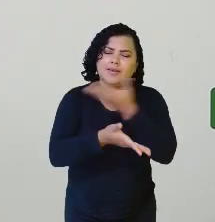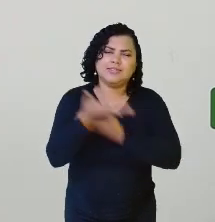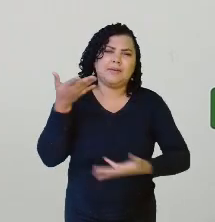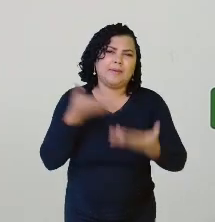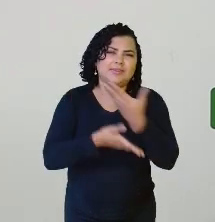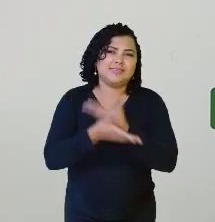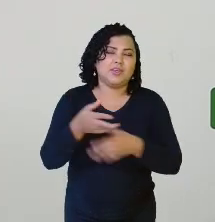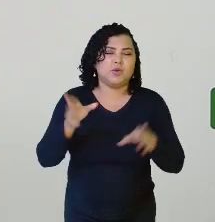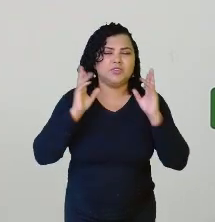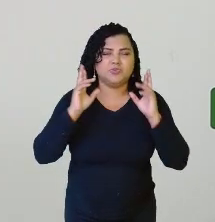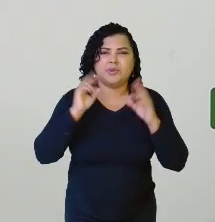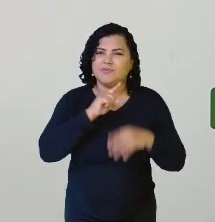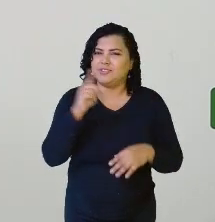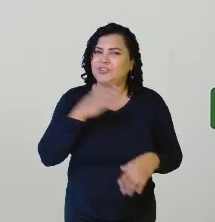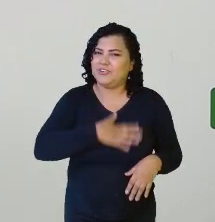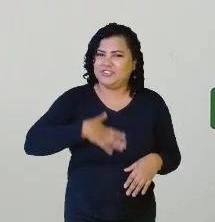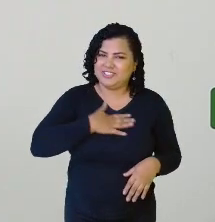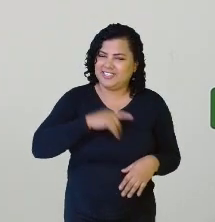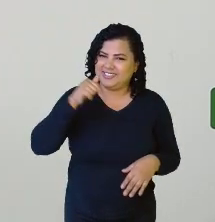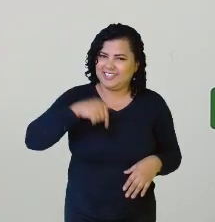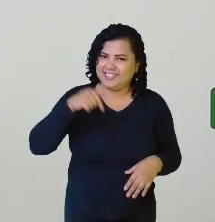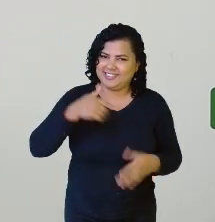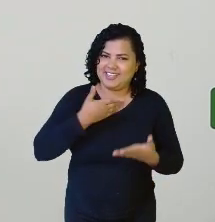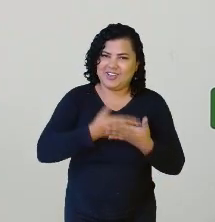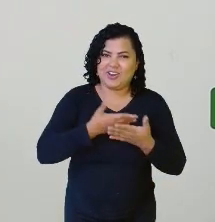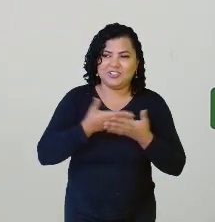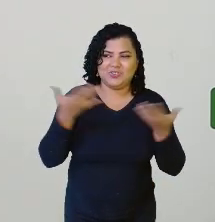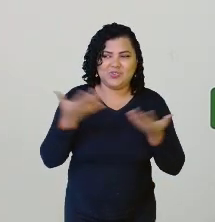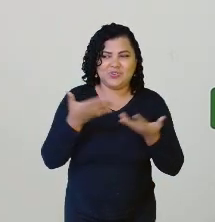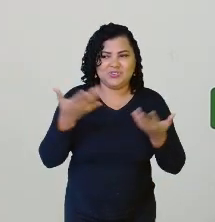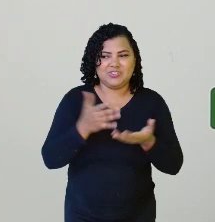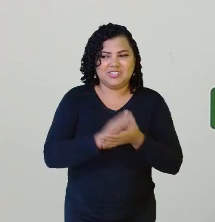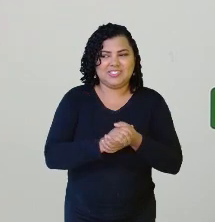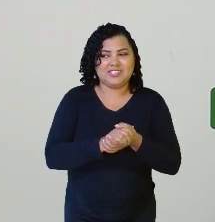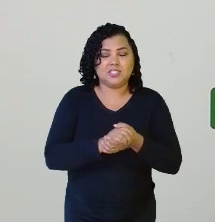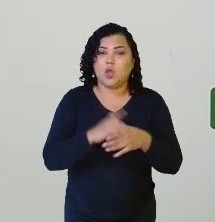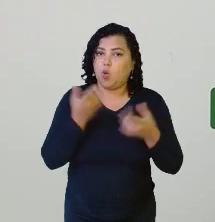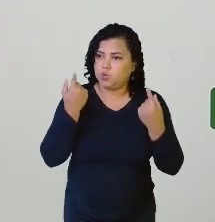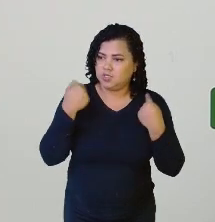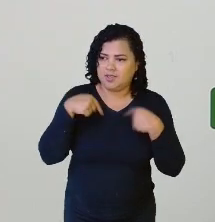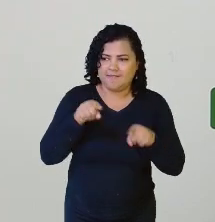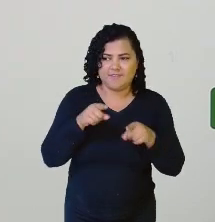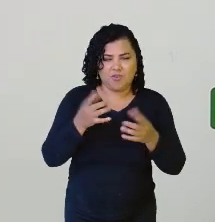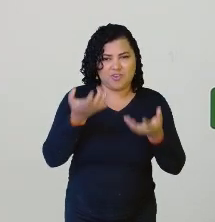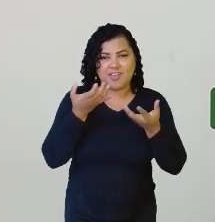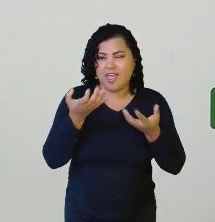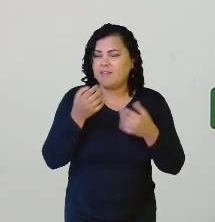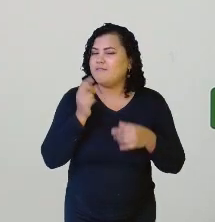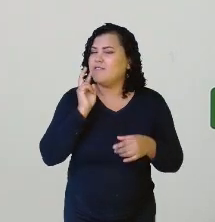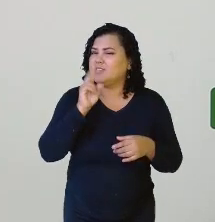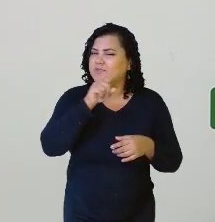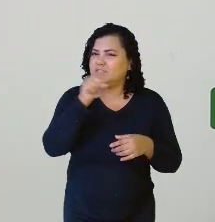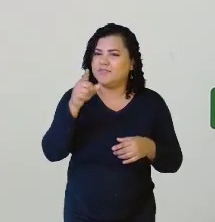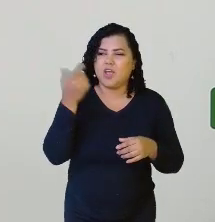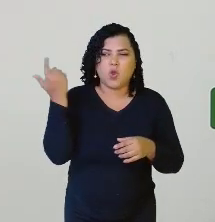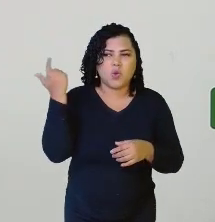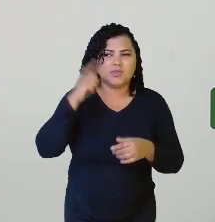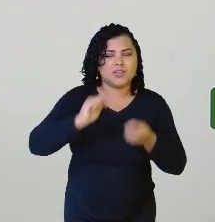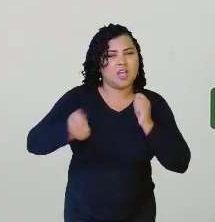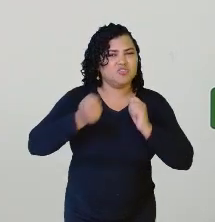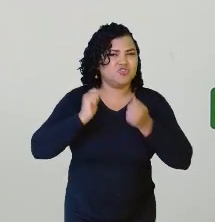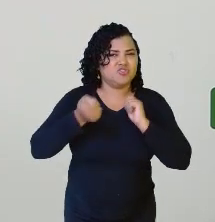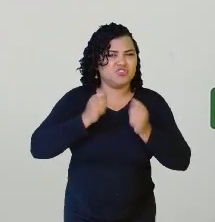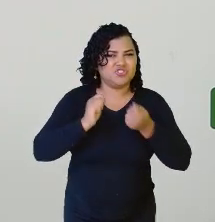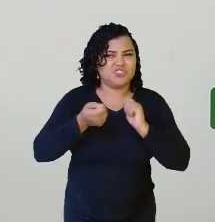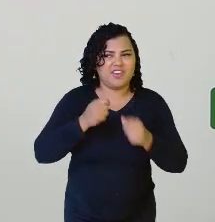participação. Espero que vocês tenham gostado dessa nossa aula de hoje. E olha, fica o desafio. Eu quero só ver quem é que vai